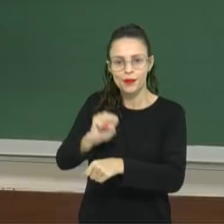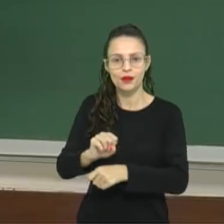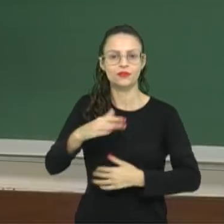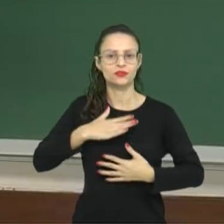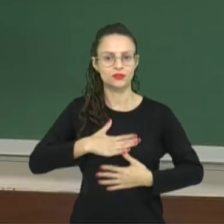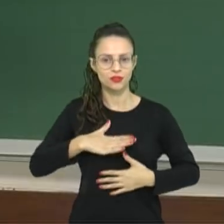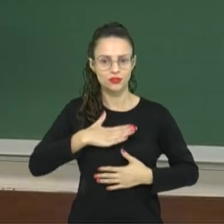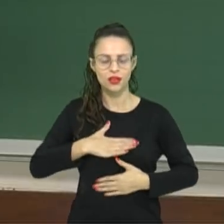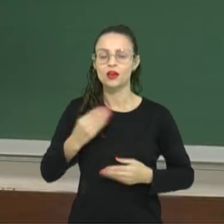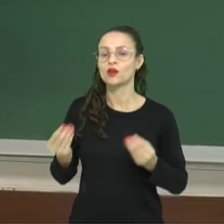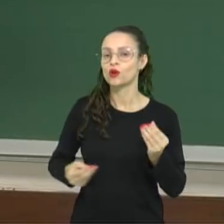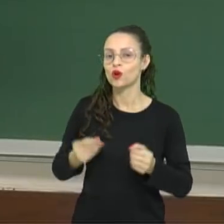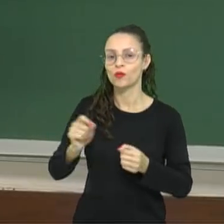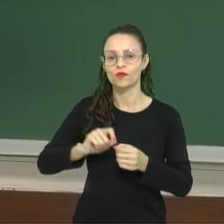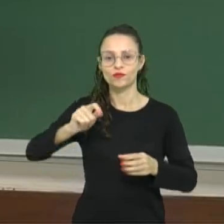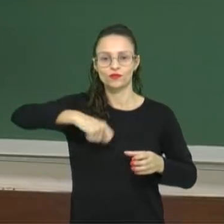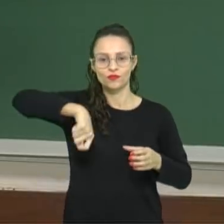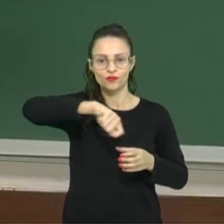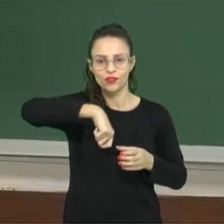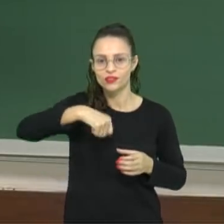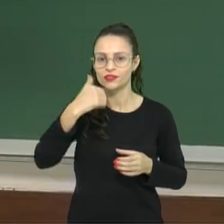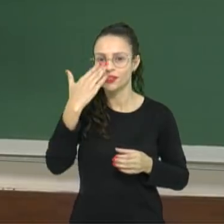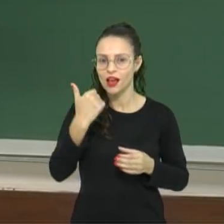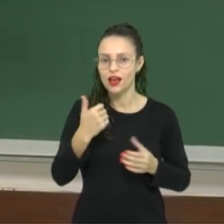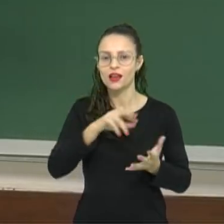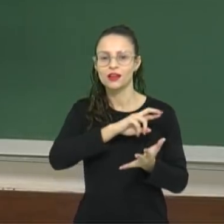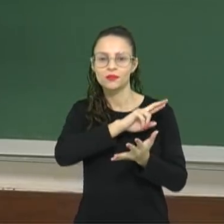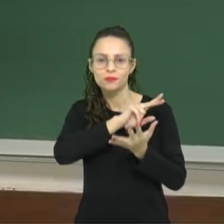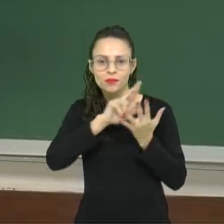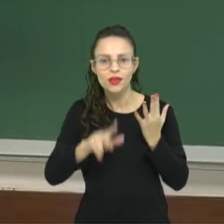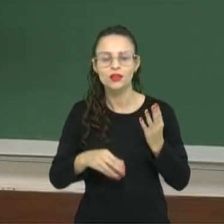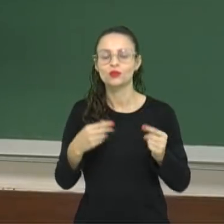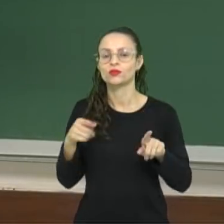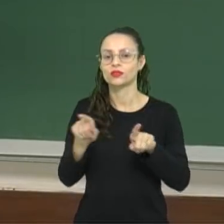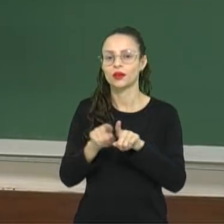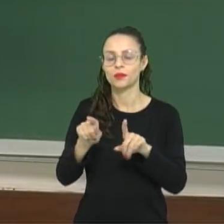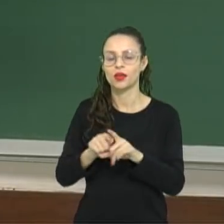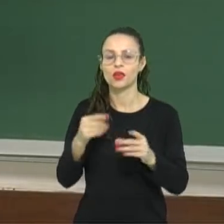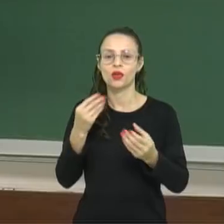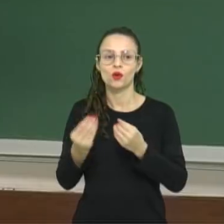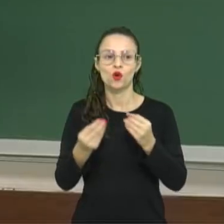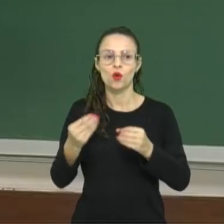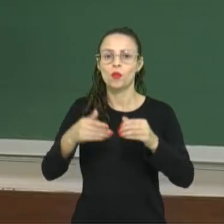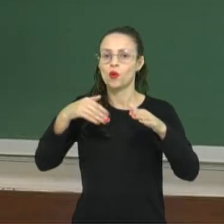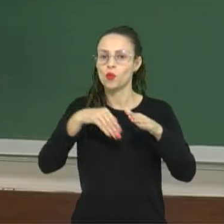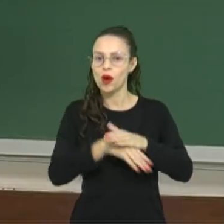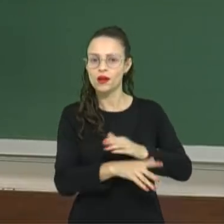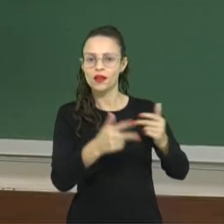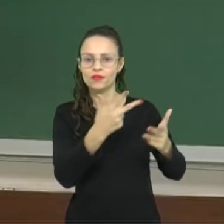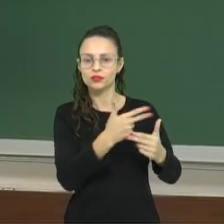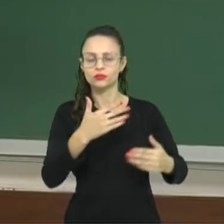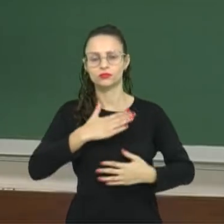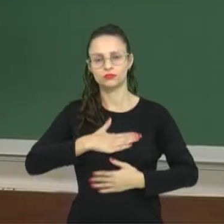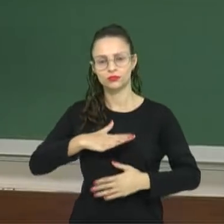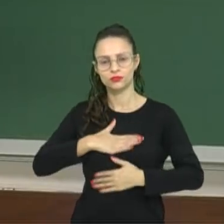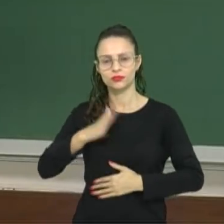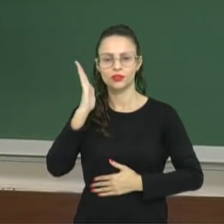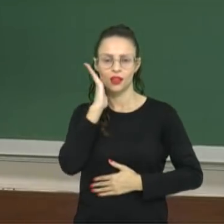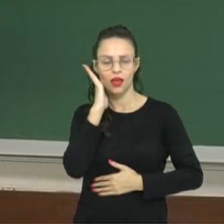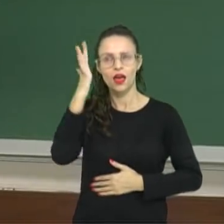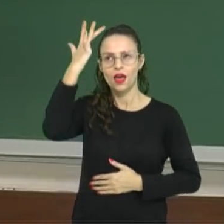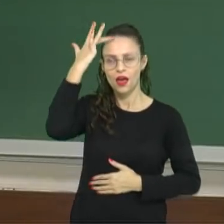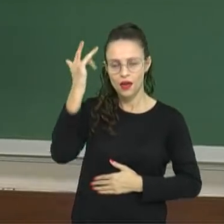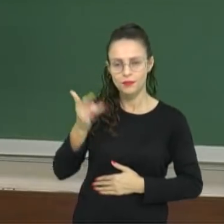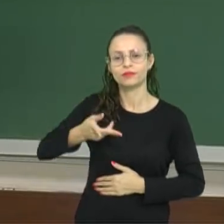Então, a forma como eles faziam os alimentos, que depois a gente vai falar a respeito, ali onde eles guardavam as coisas para eles descansarem durante a noite e depois, no outro